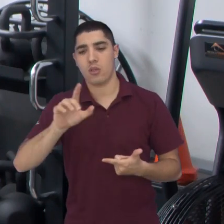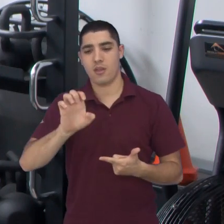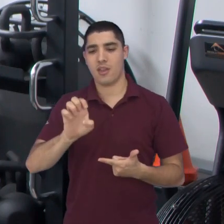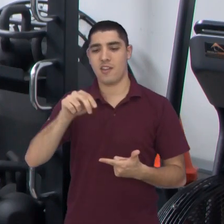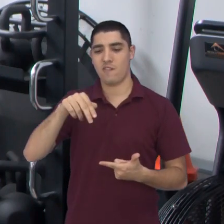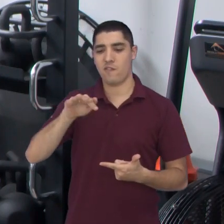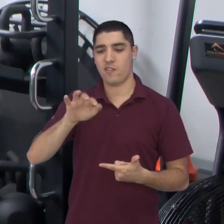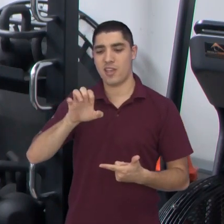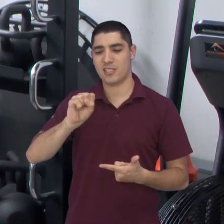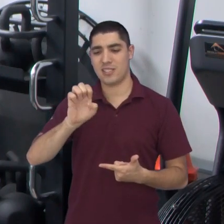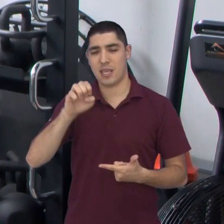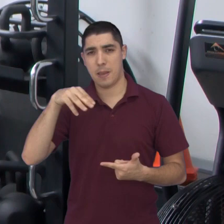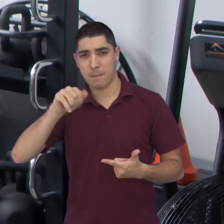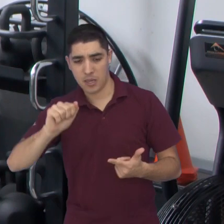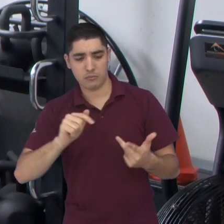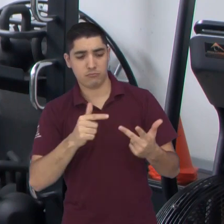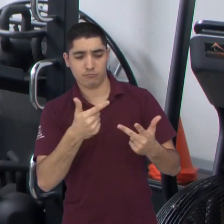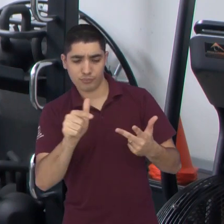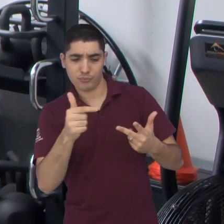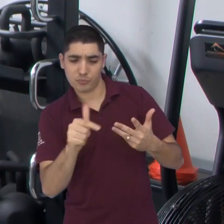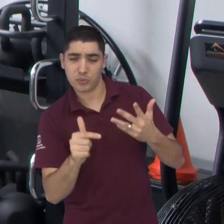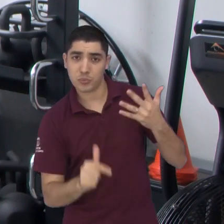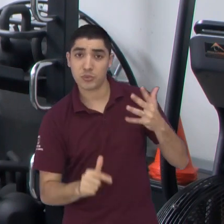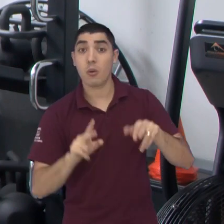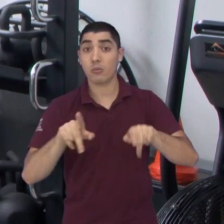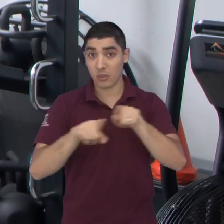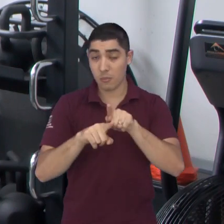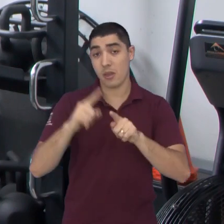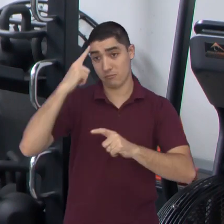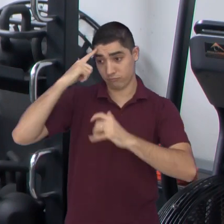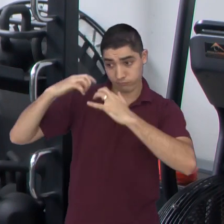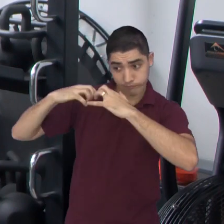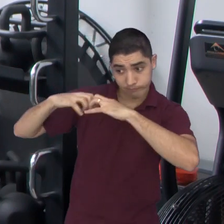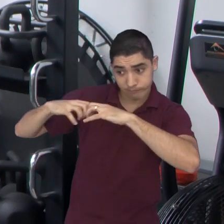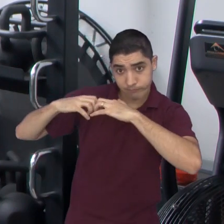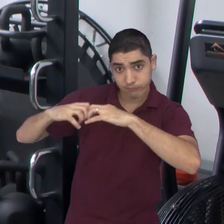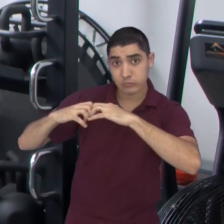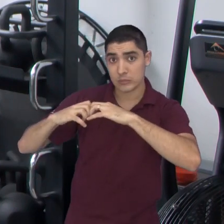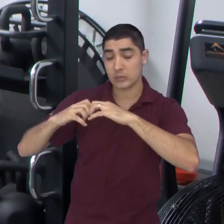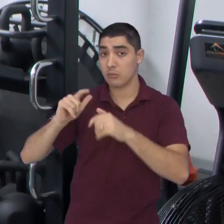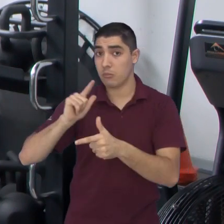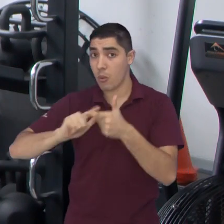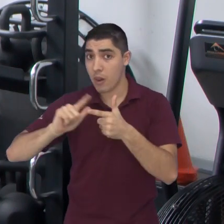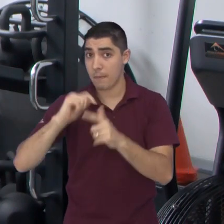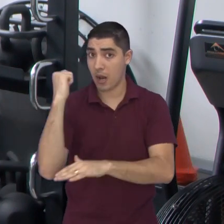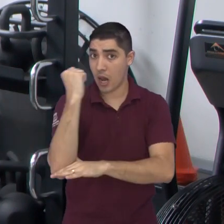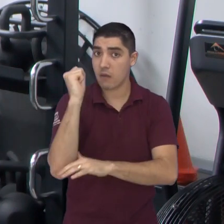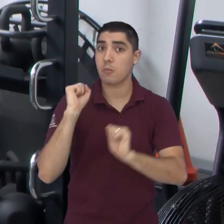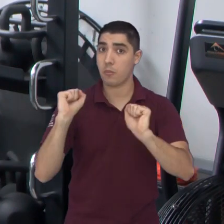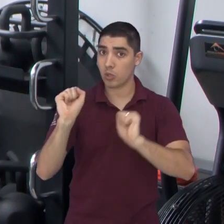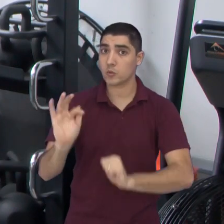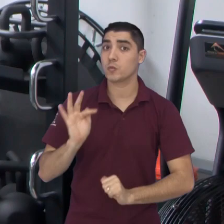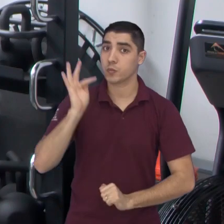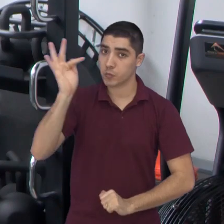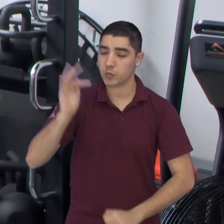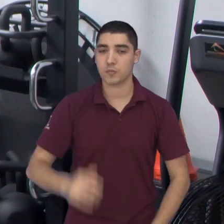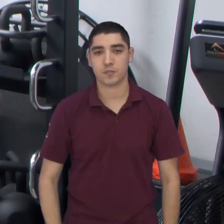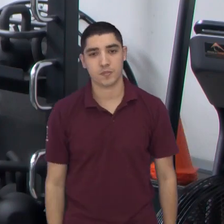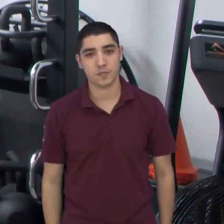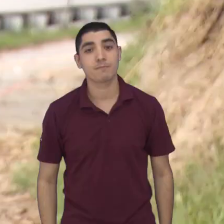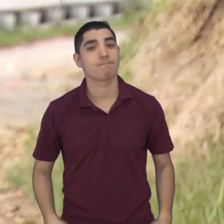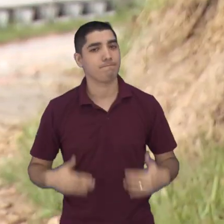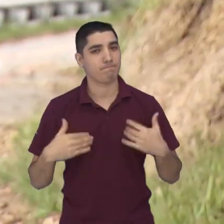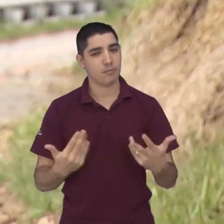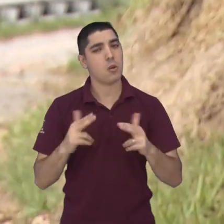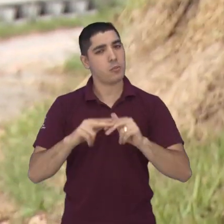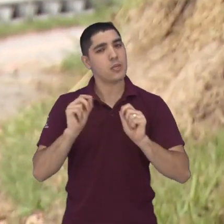enfisema quadros demenciais né Por causa da irrigação cerebral então ele agrava uma série de outras doenças